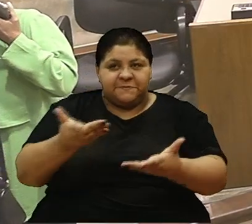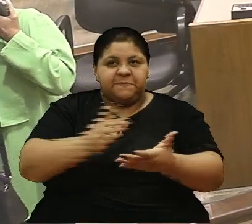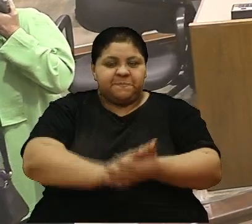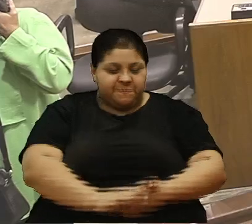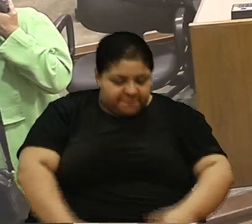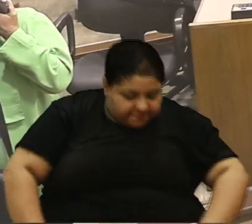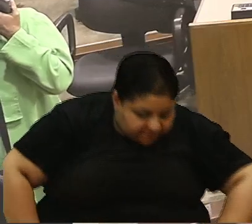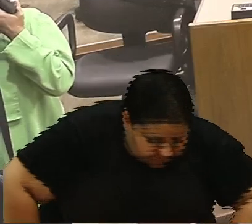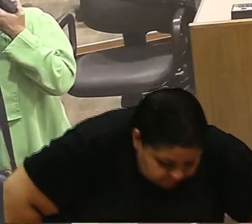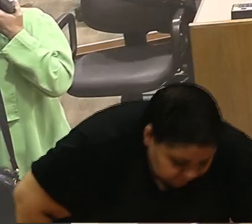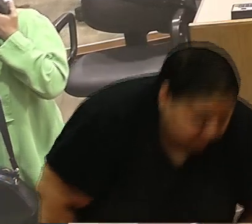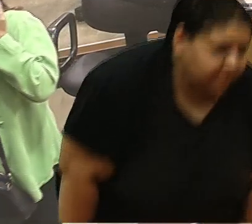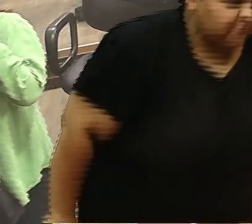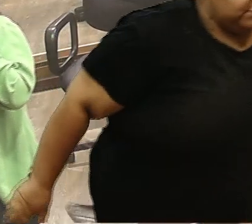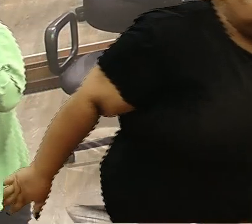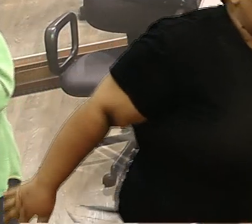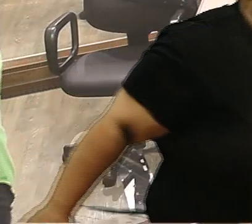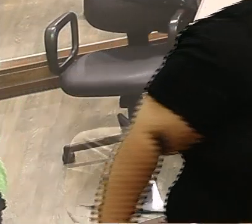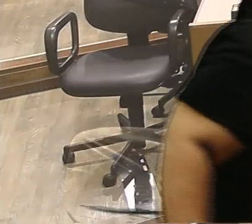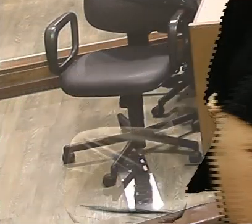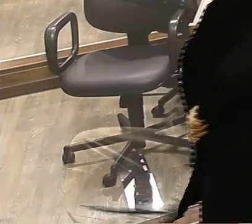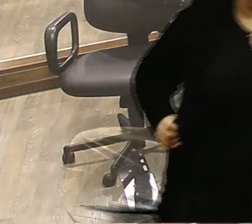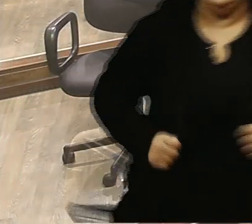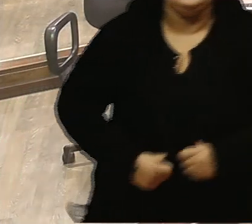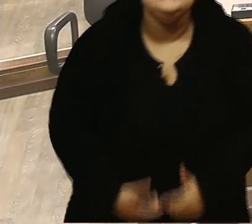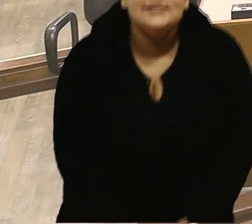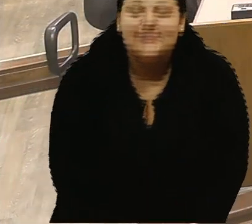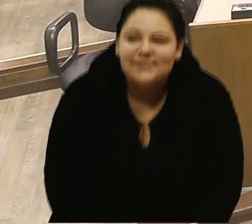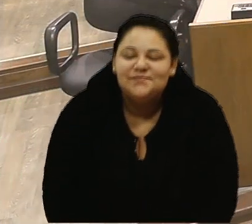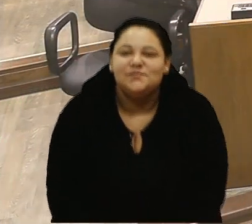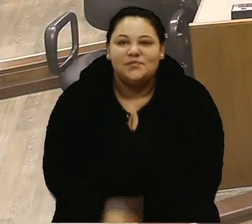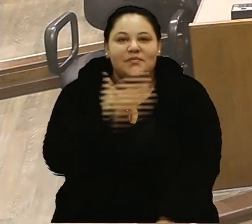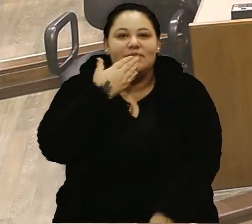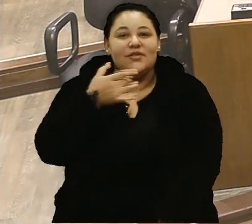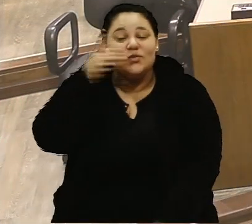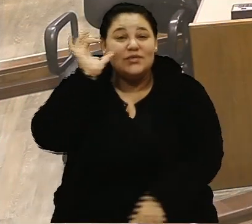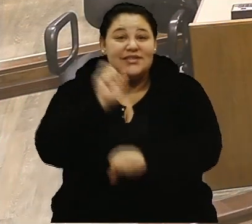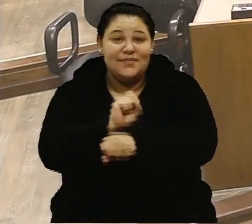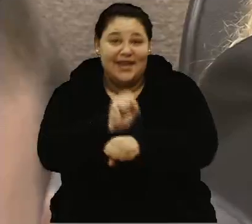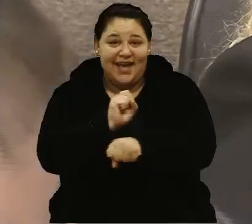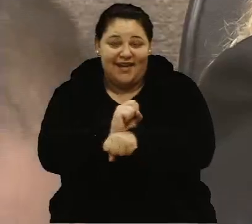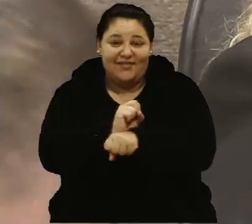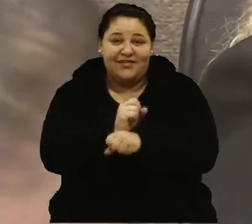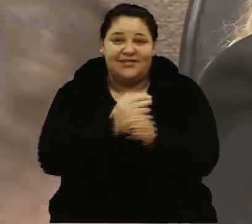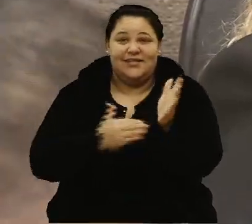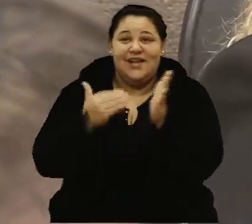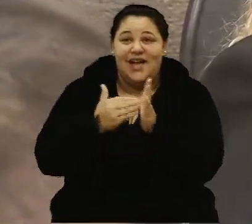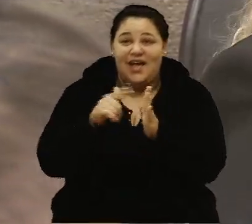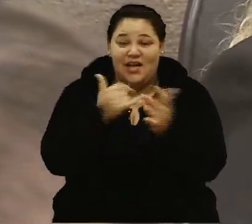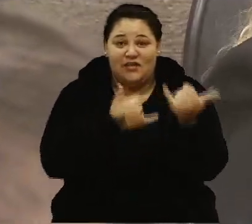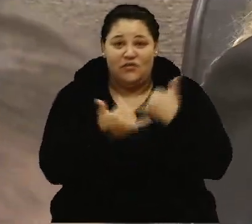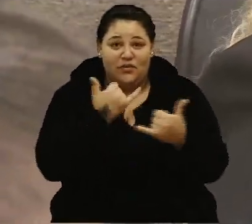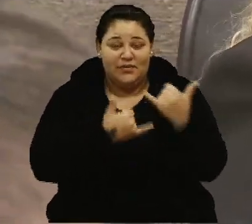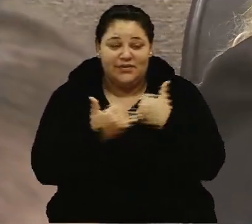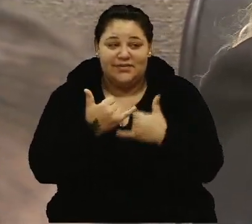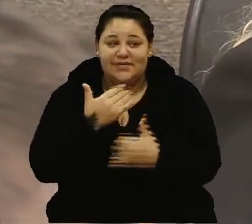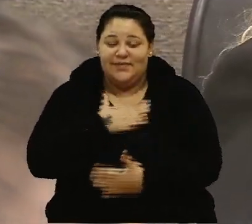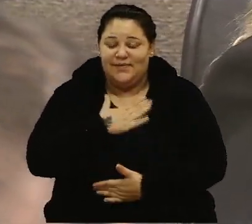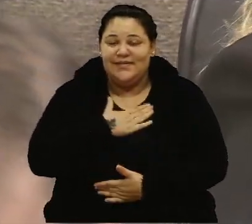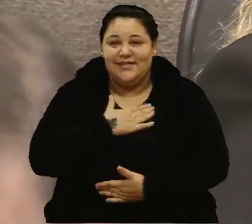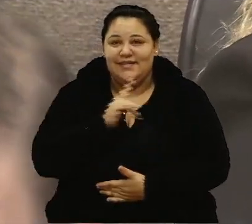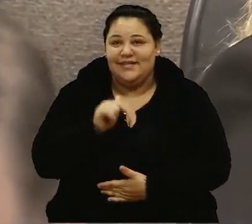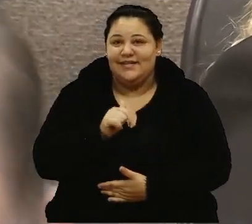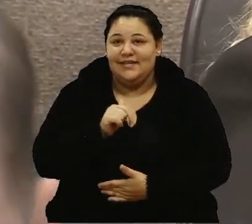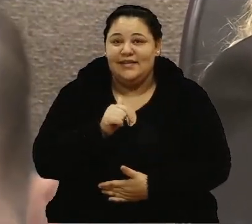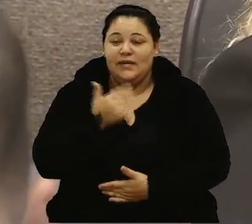solicitou ontem ainda, eu esperava no mínimo que chegasse a informação para mim também, tá? Dos fatos, porque eu pedi pro